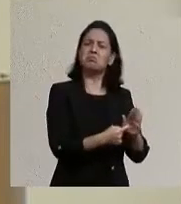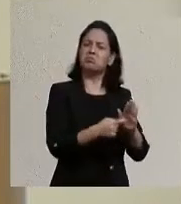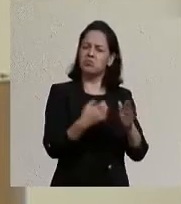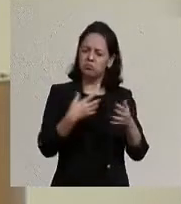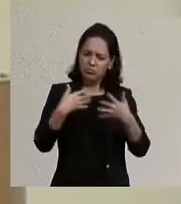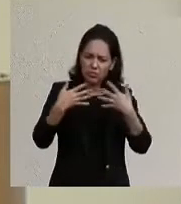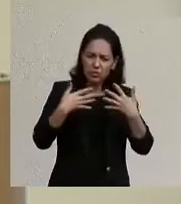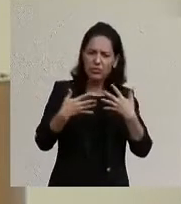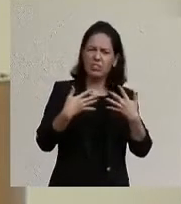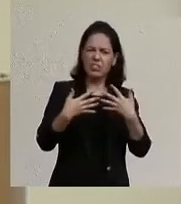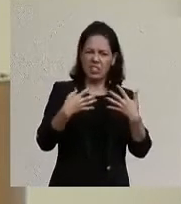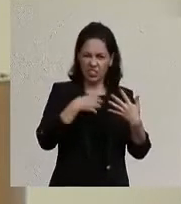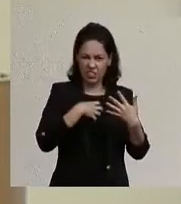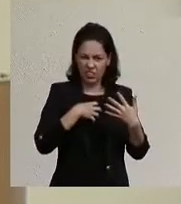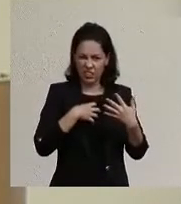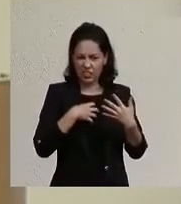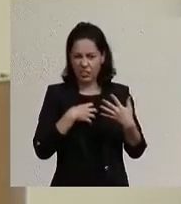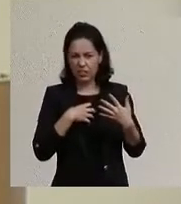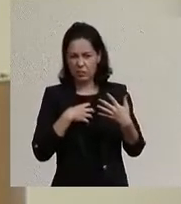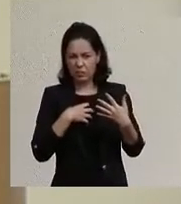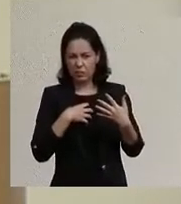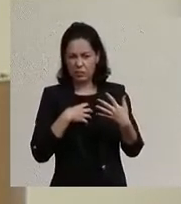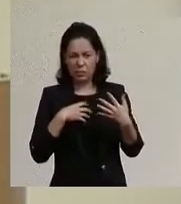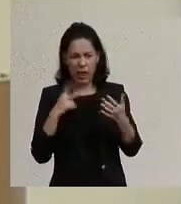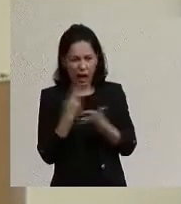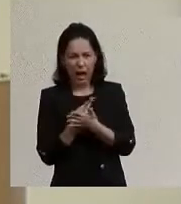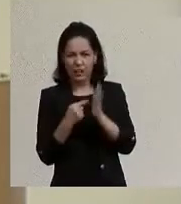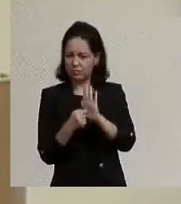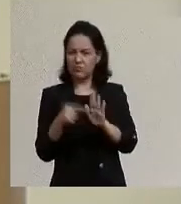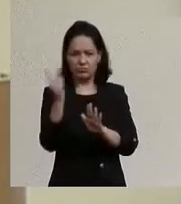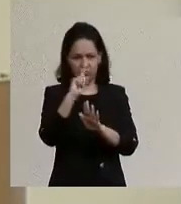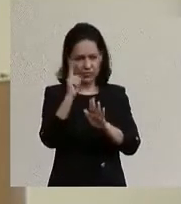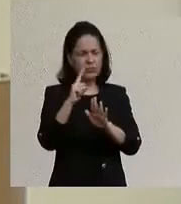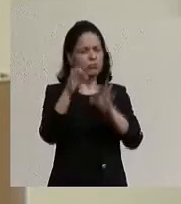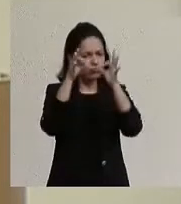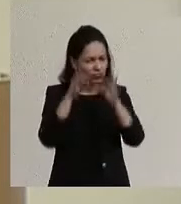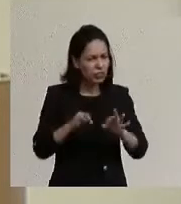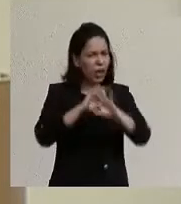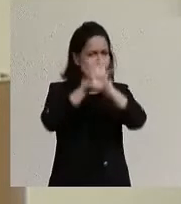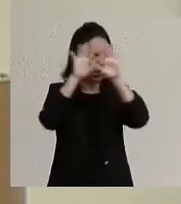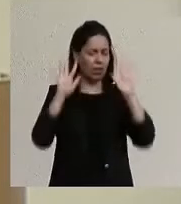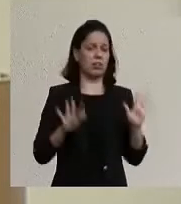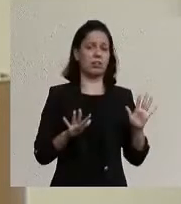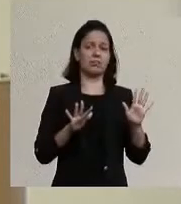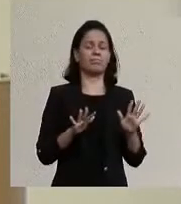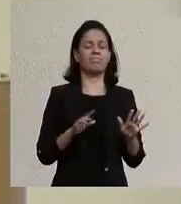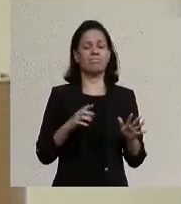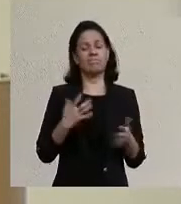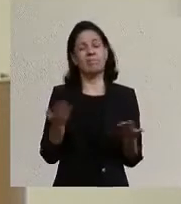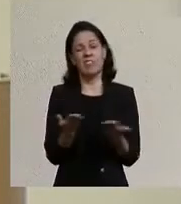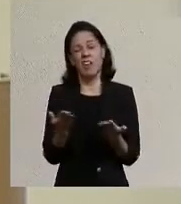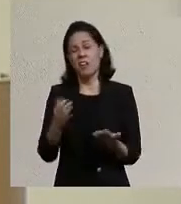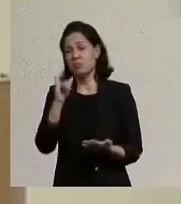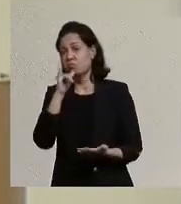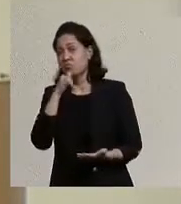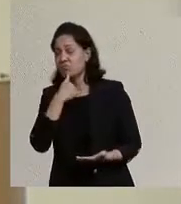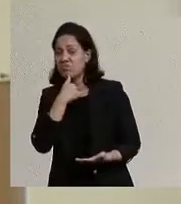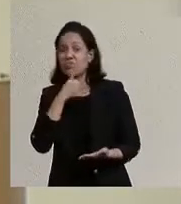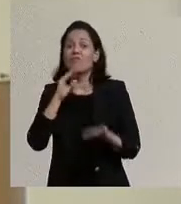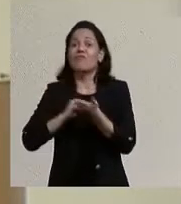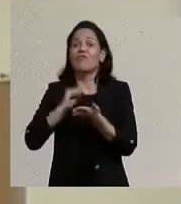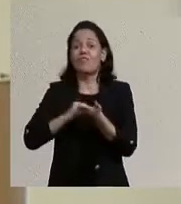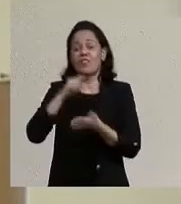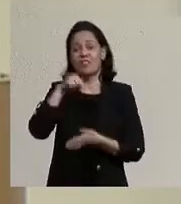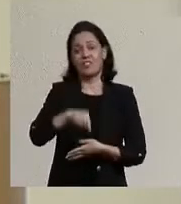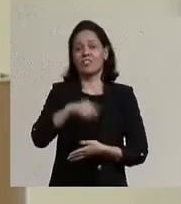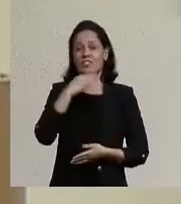campanha transparente eu só lamento Nossa Santana de Parnaíba ficar sem representante na Esfera federal e